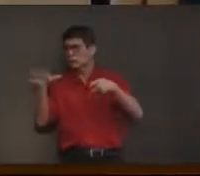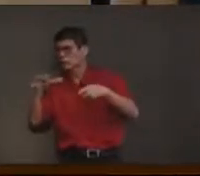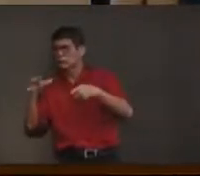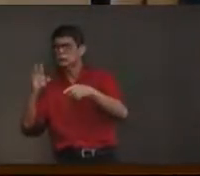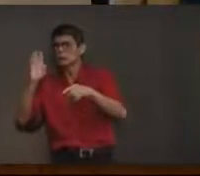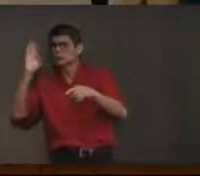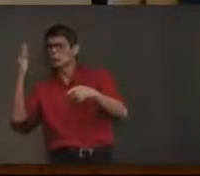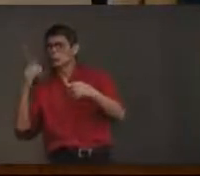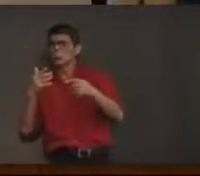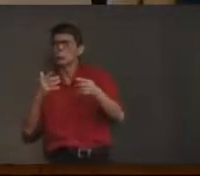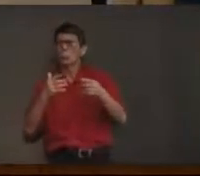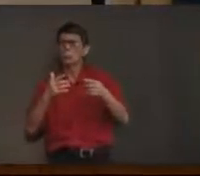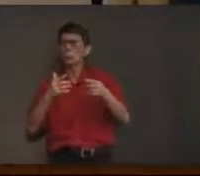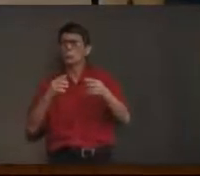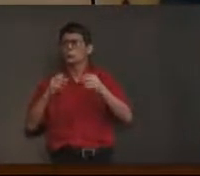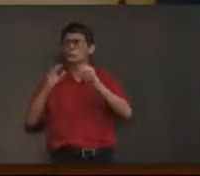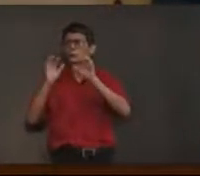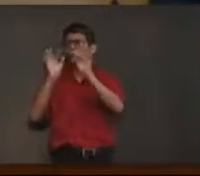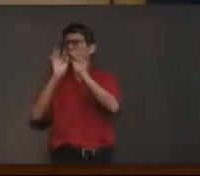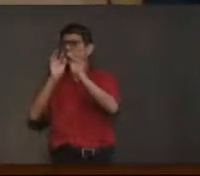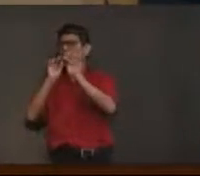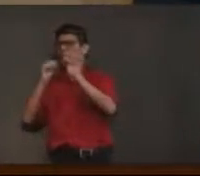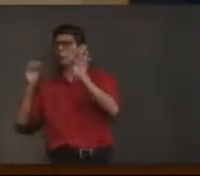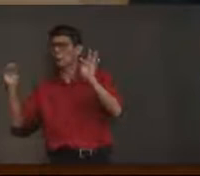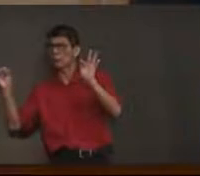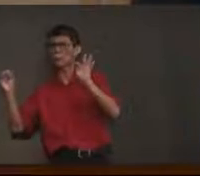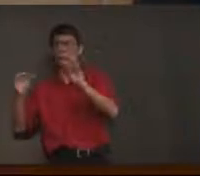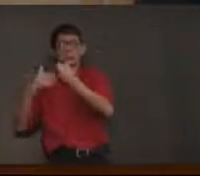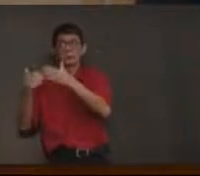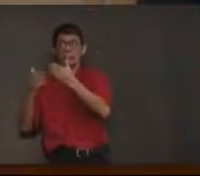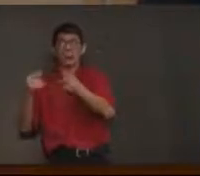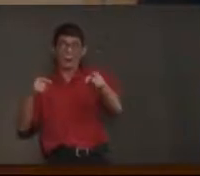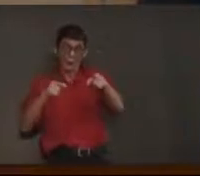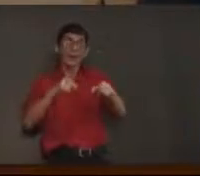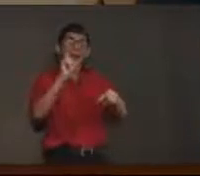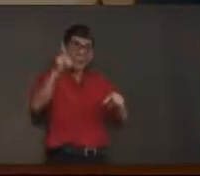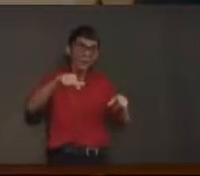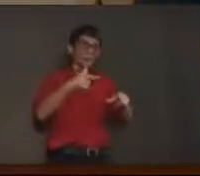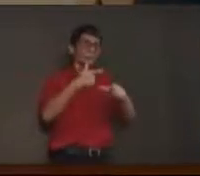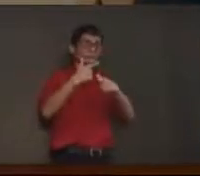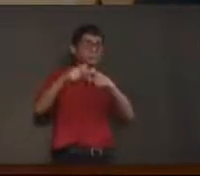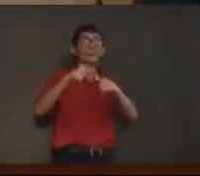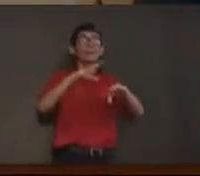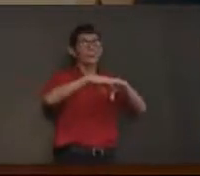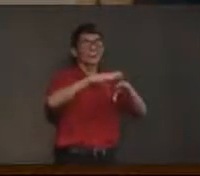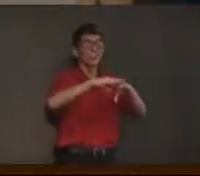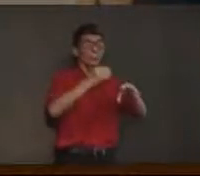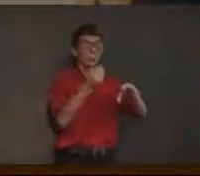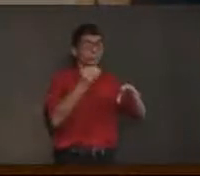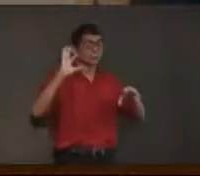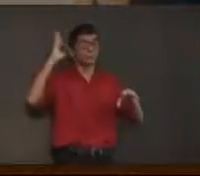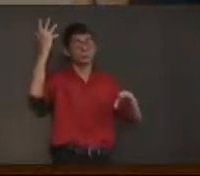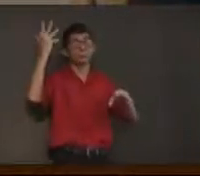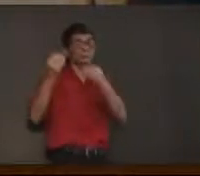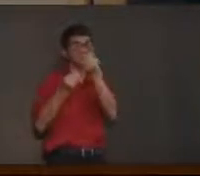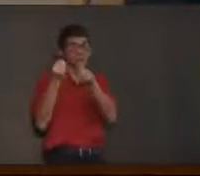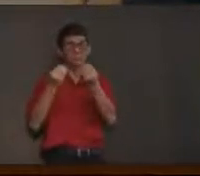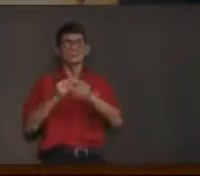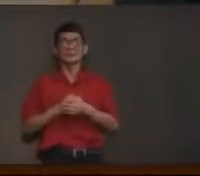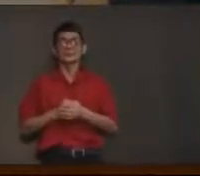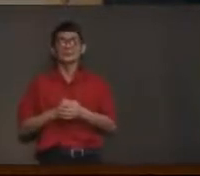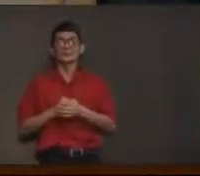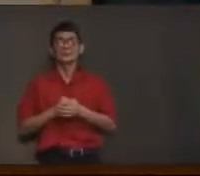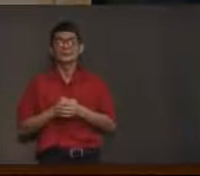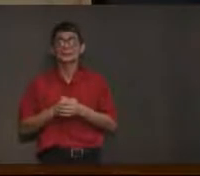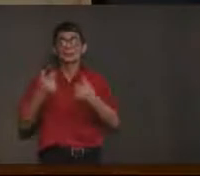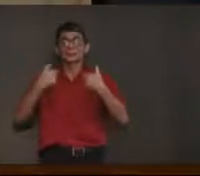fibra óptica você chegou em um problema matemático e vamos ver como resolver esse problema bom então minha proposta